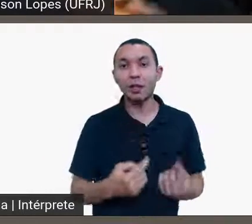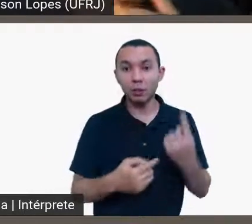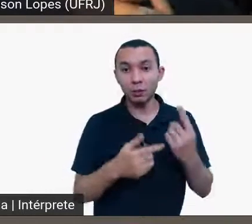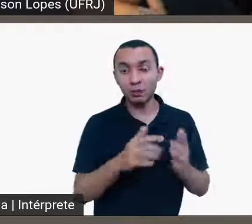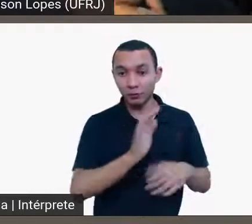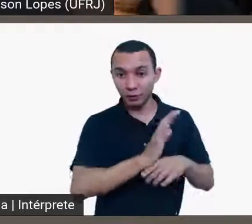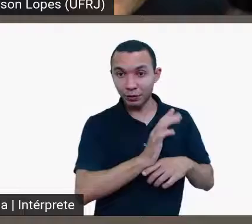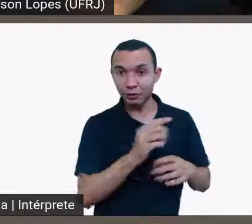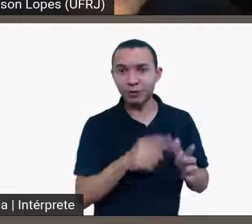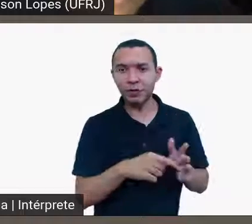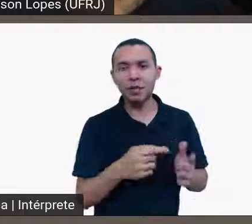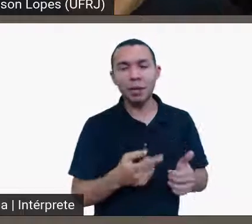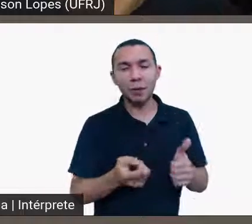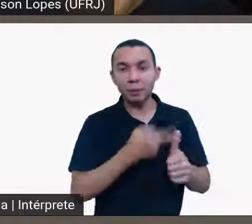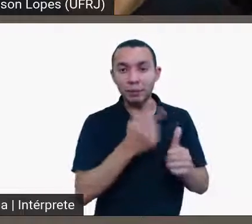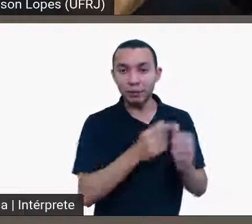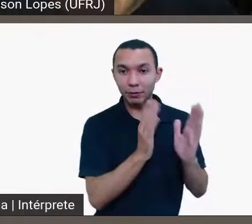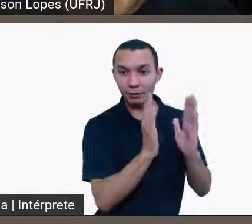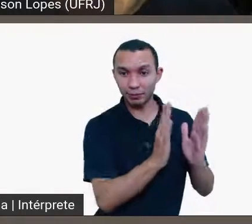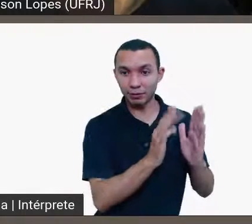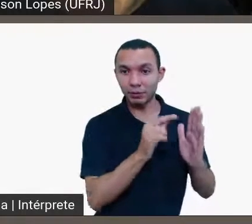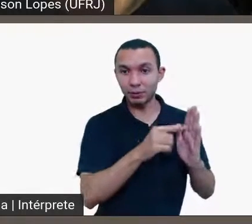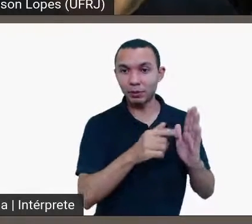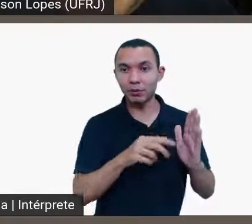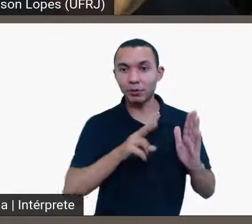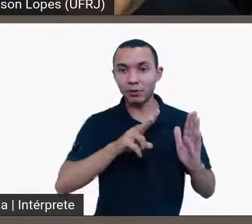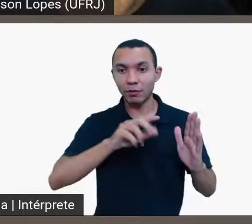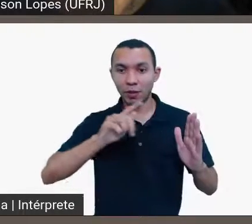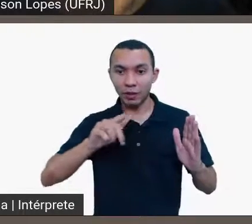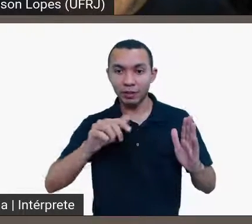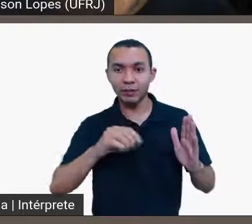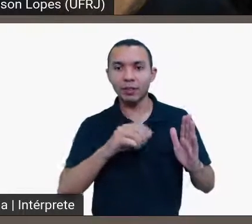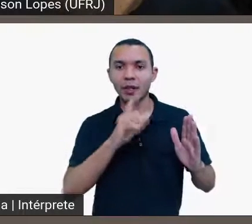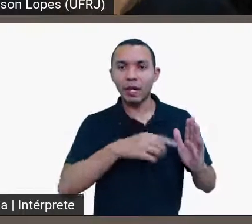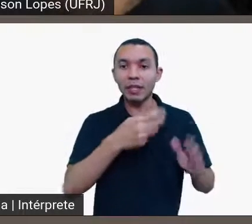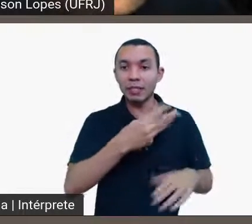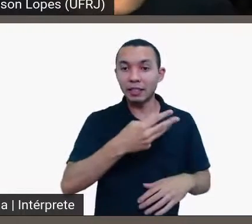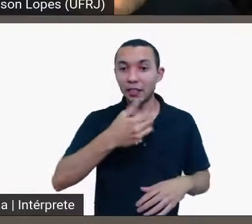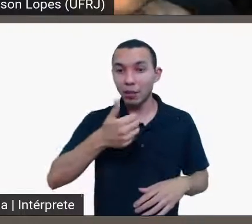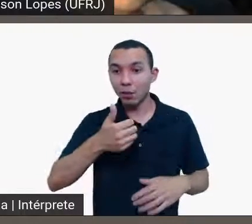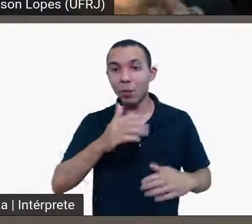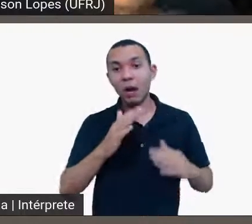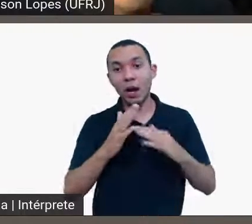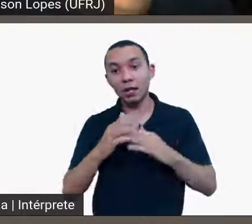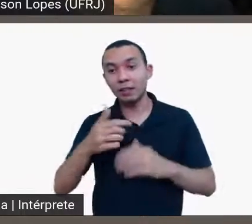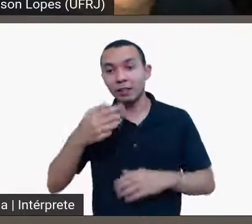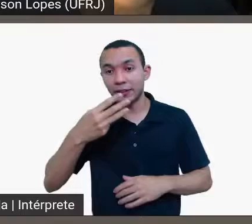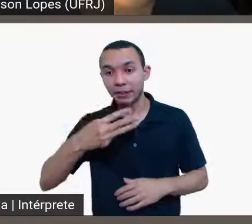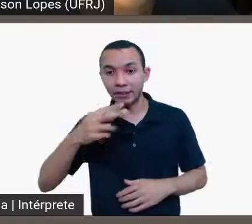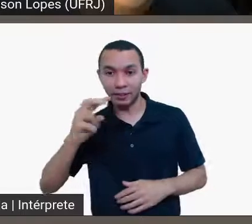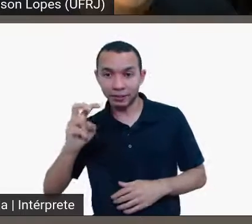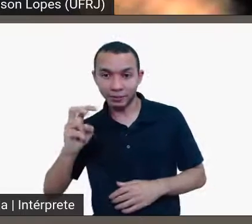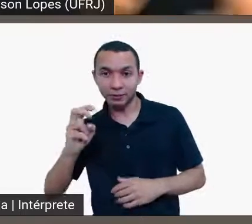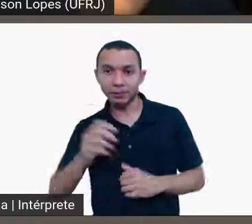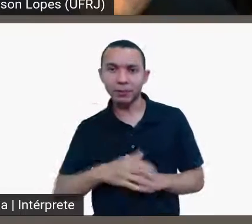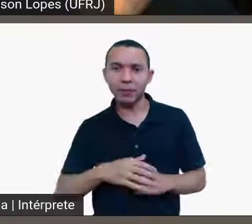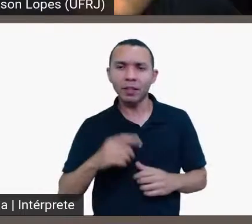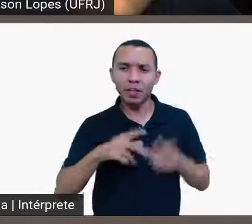no seu primeiro volume, tem esse lançamento entre 31 e 35. Então, tudo que ele fez, de certa forma,